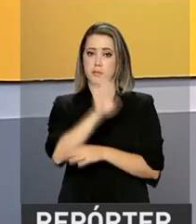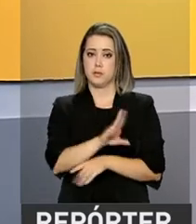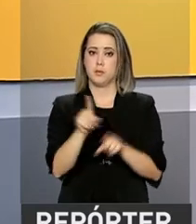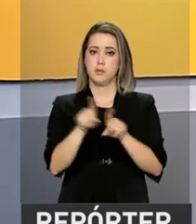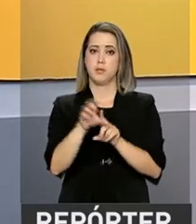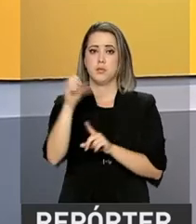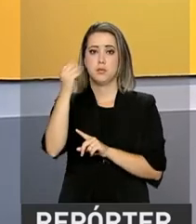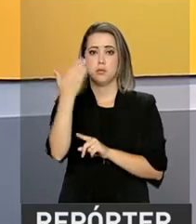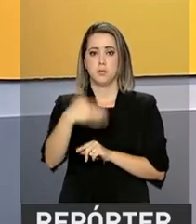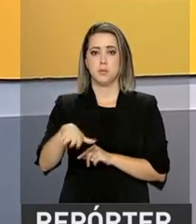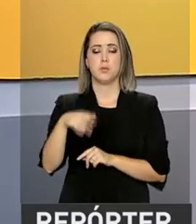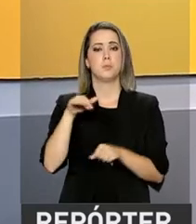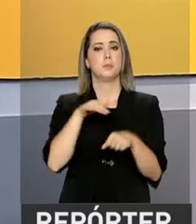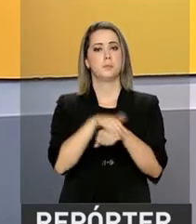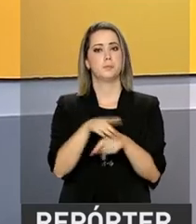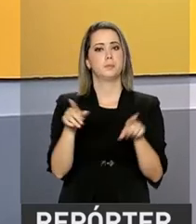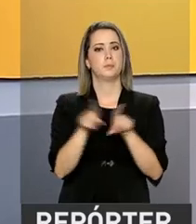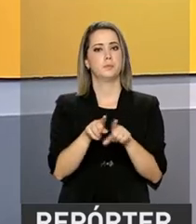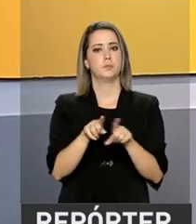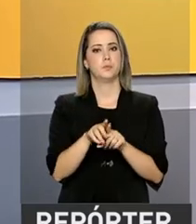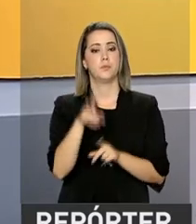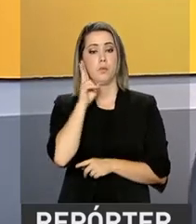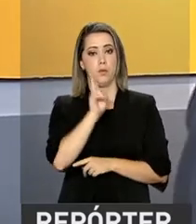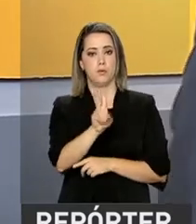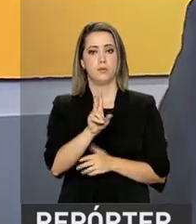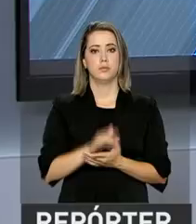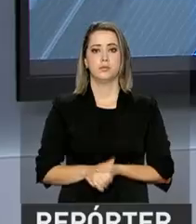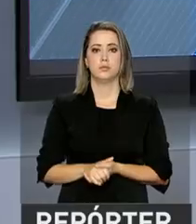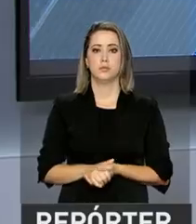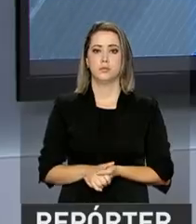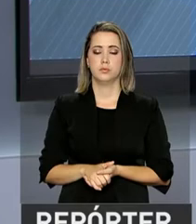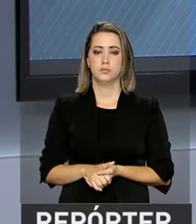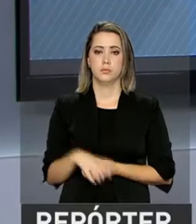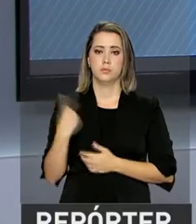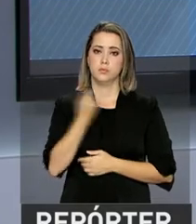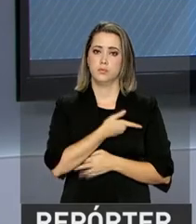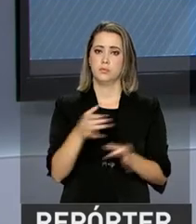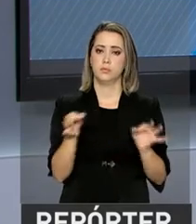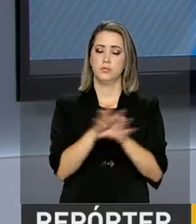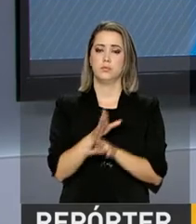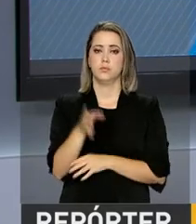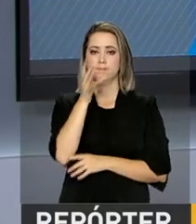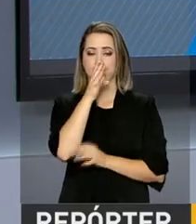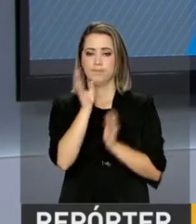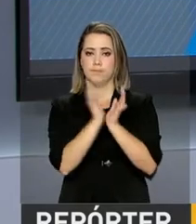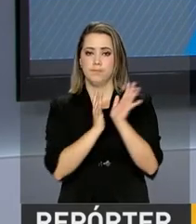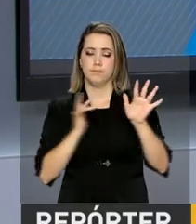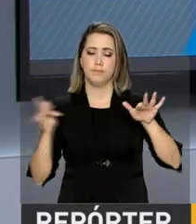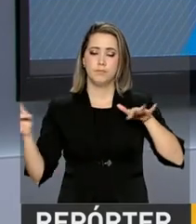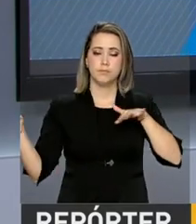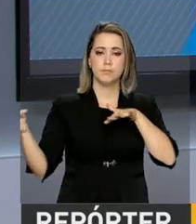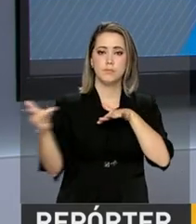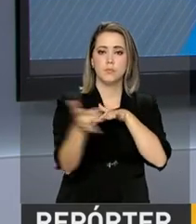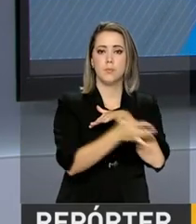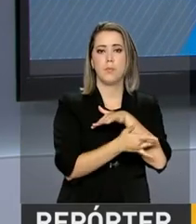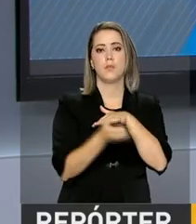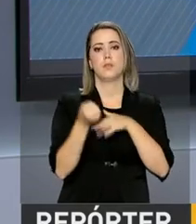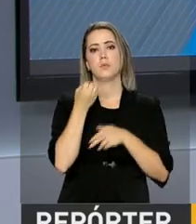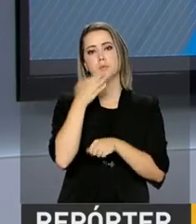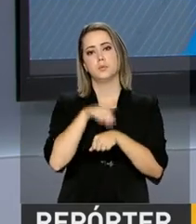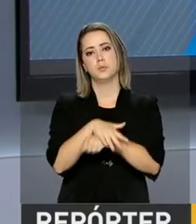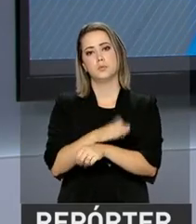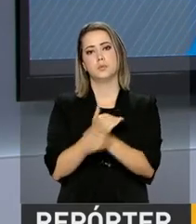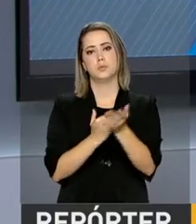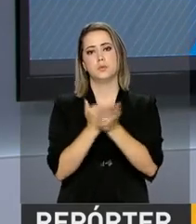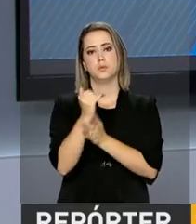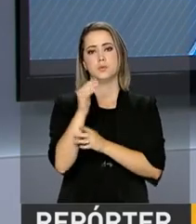e às 9h30 da noite. Vale a pena assistir. E nós ficamos por aqui e acompanhe as novidades também pelas nossas redes sociais. Uma